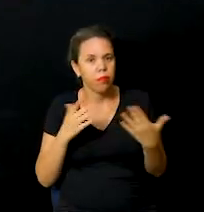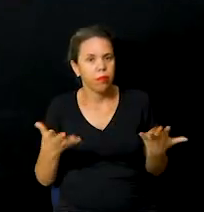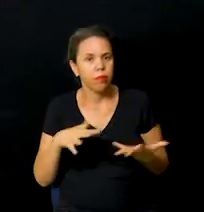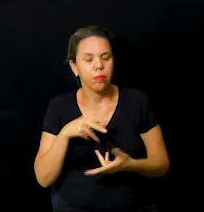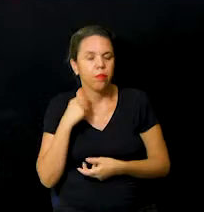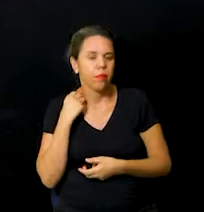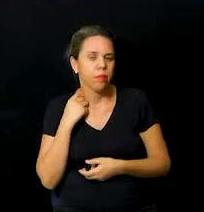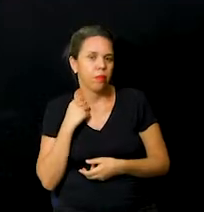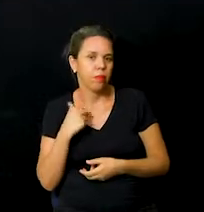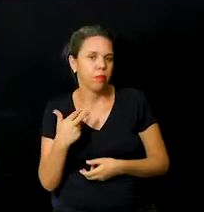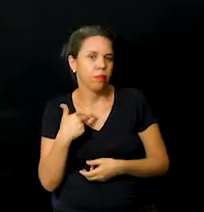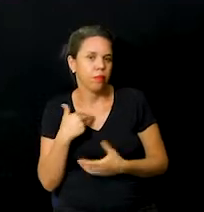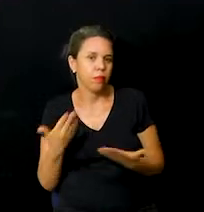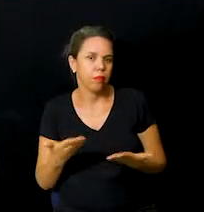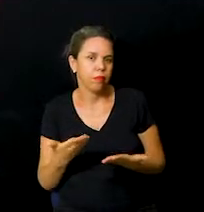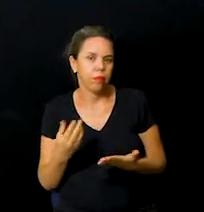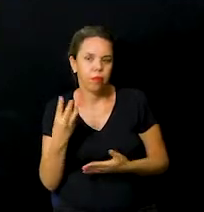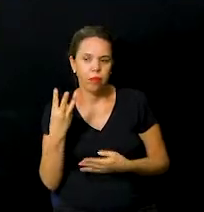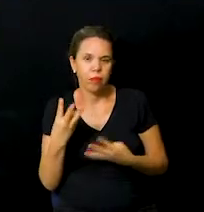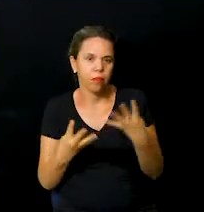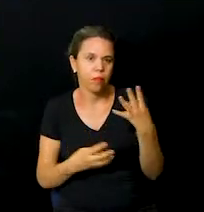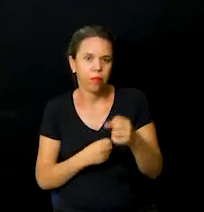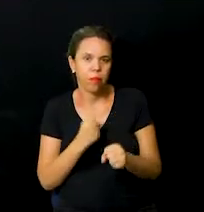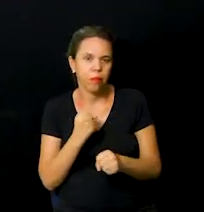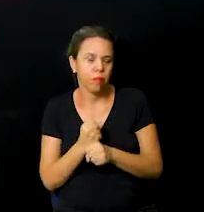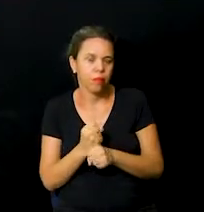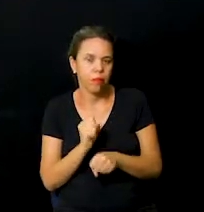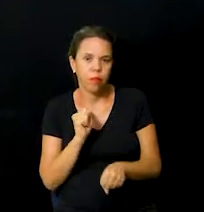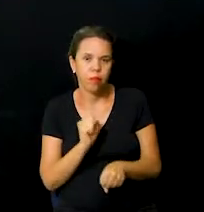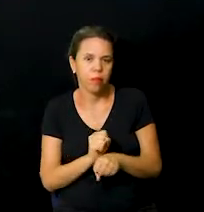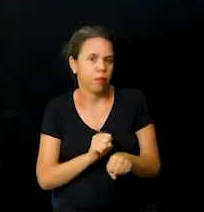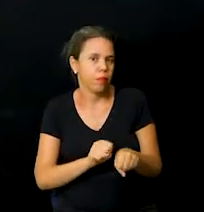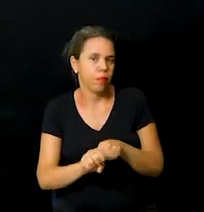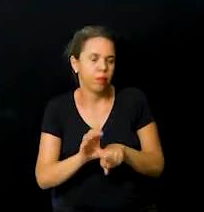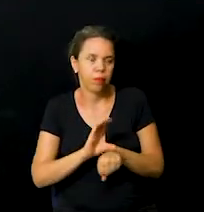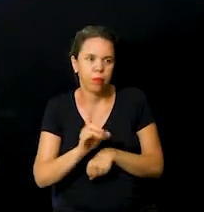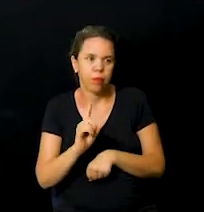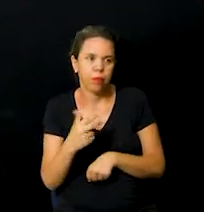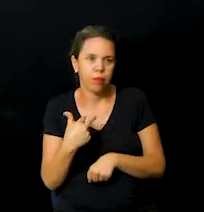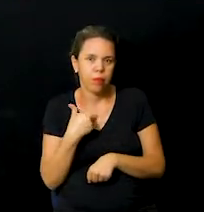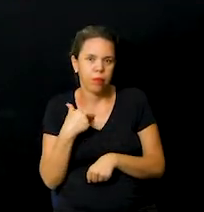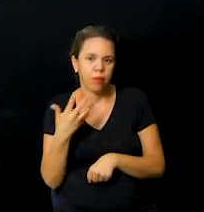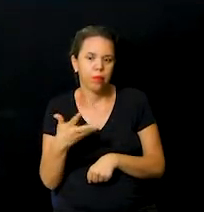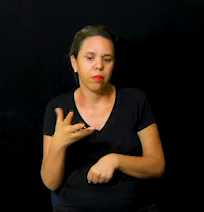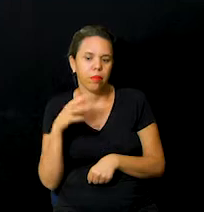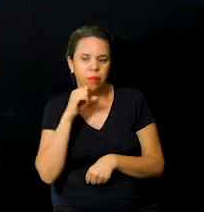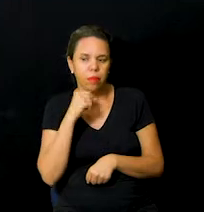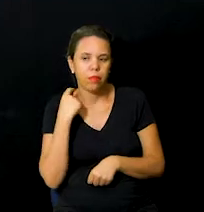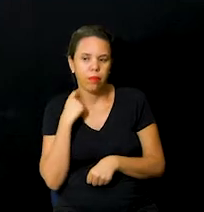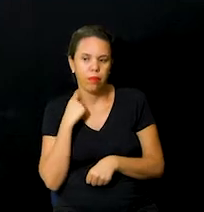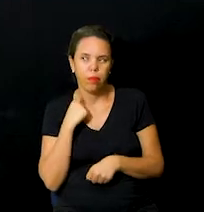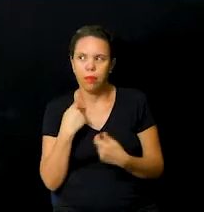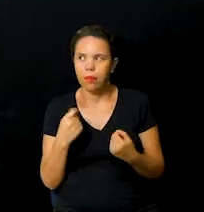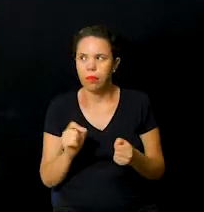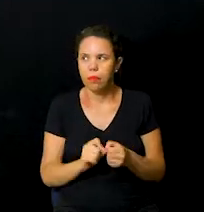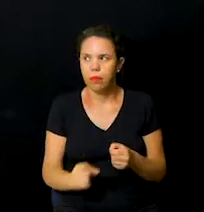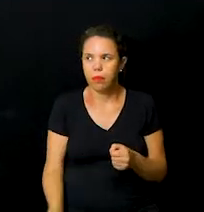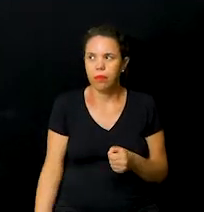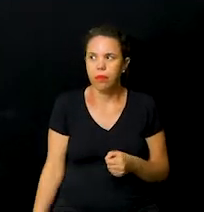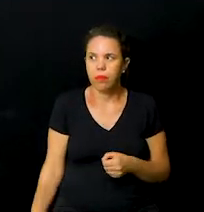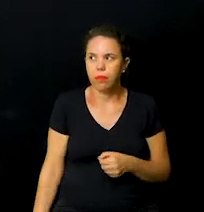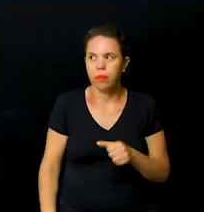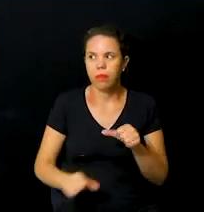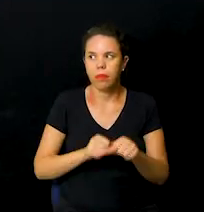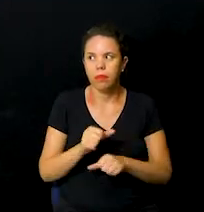que a gente tem hoje no mundo. Não dá para a gente agora ficar 3, 4 anos para poder fazer uma formação. A gente precisa ser ágil e a